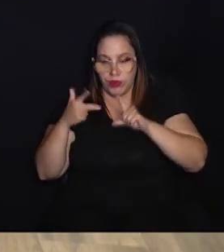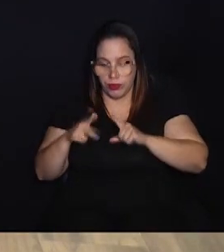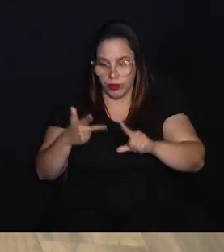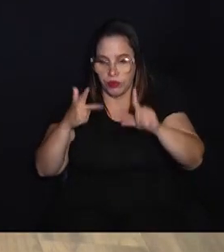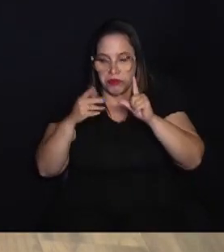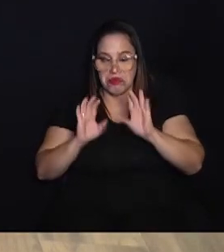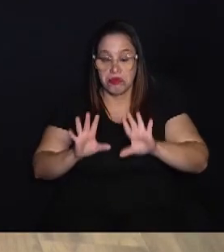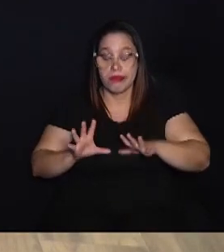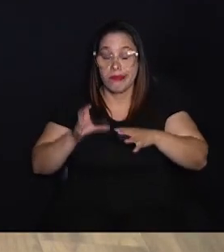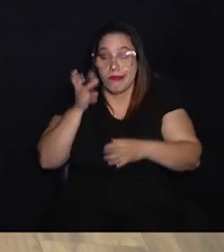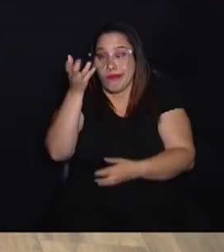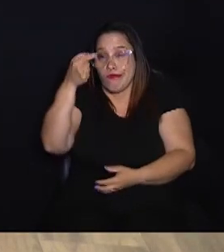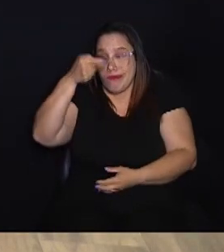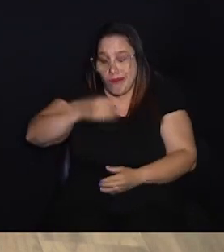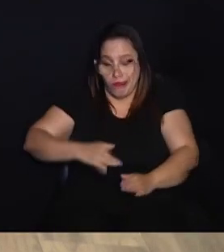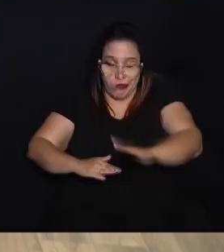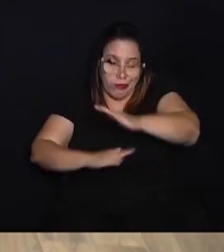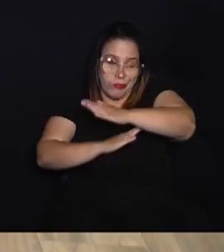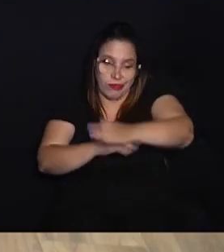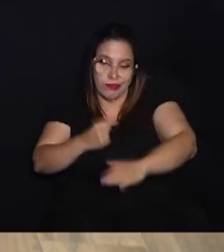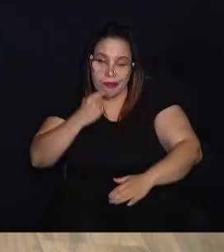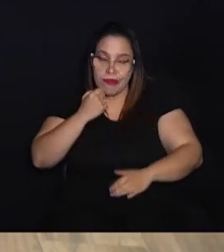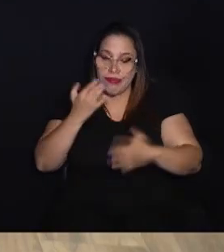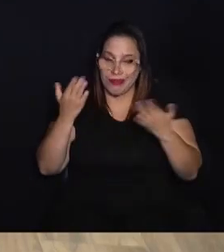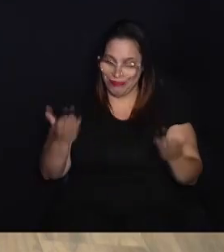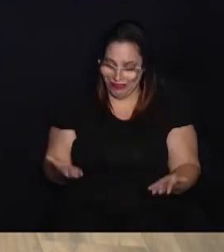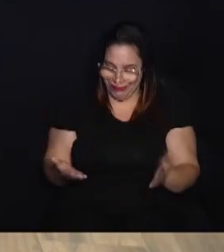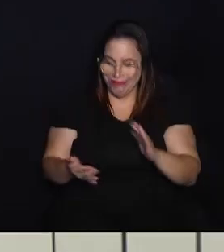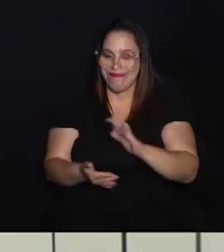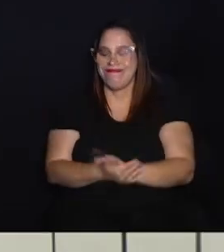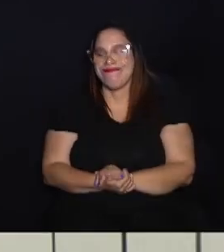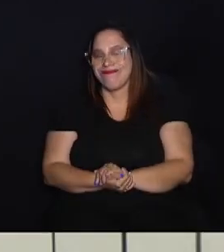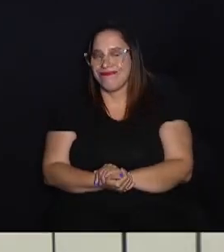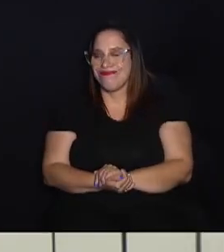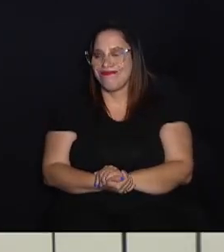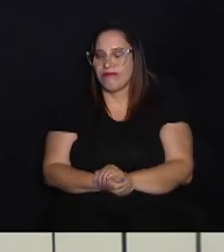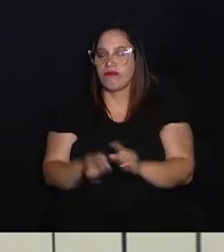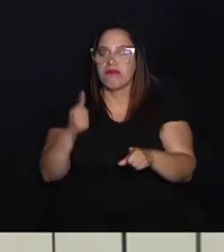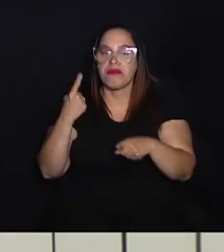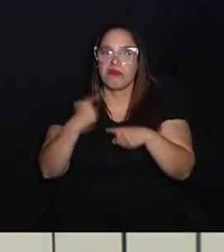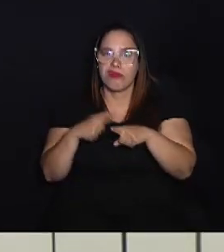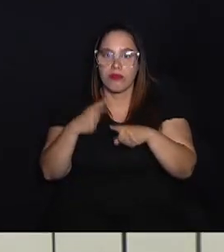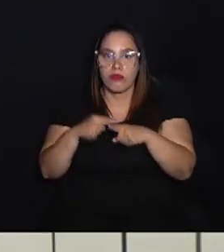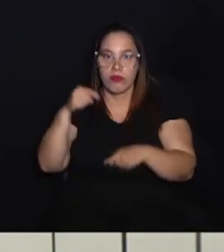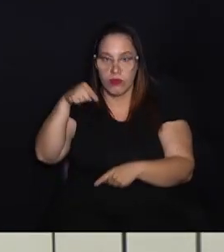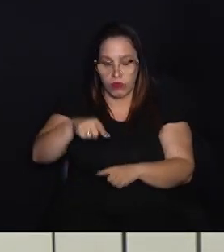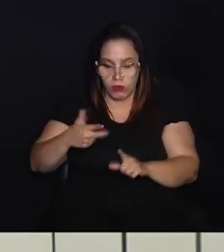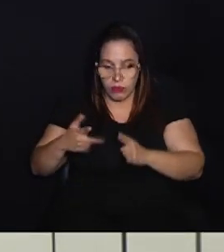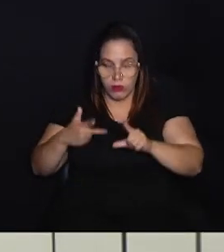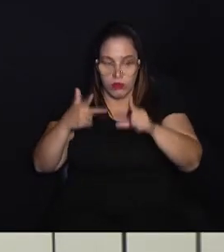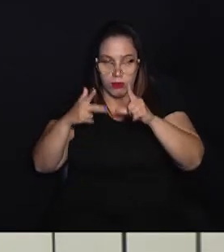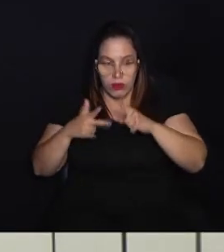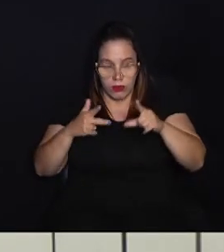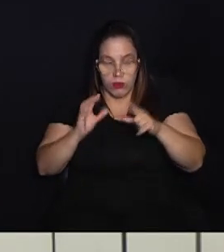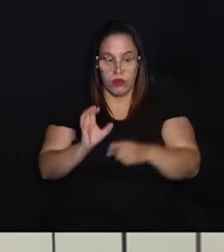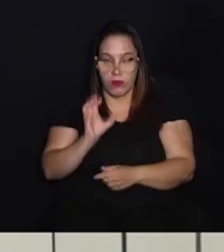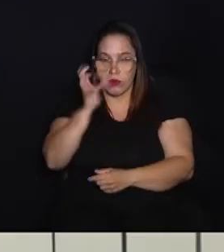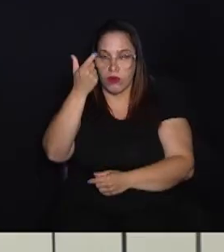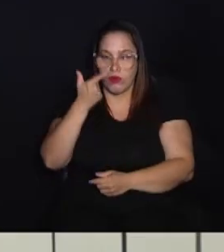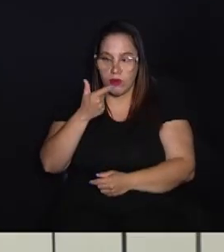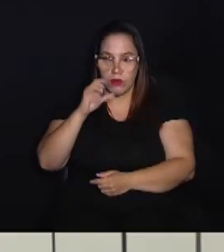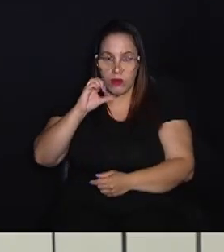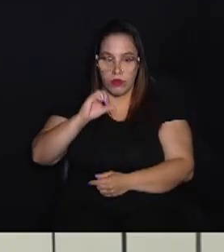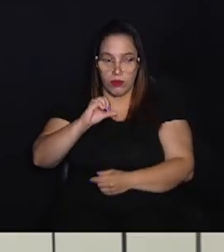que acontece aqui na Câmara Municipal de Campinas. Porque aqui no Legislativo aconteceu a